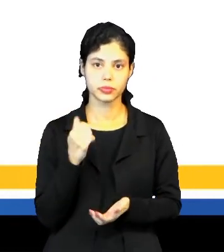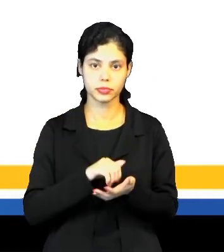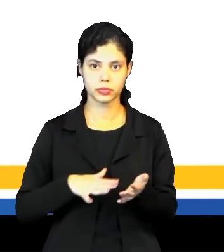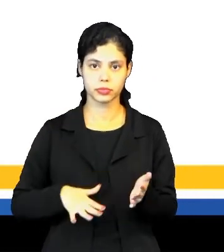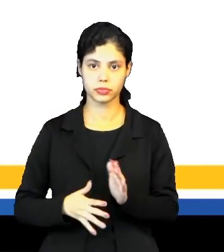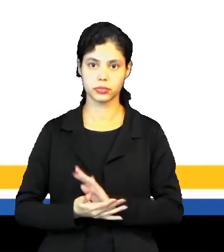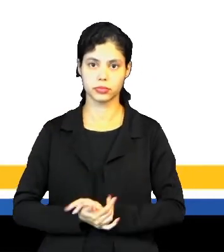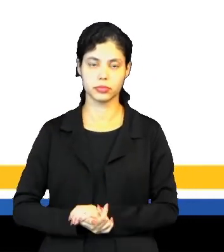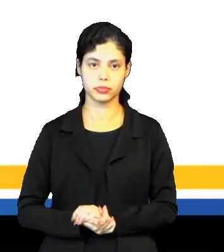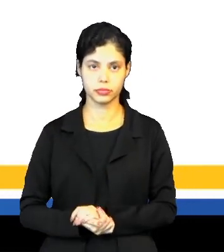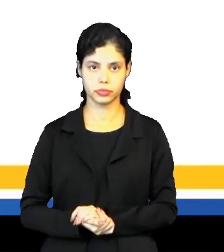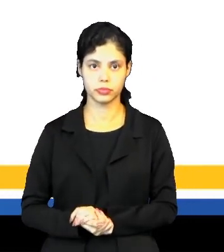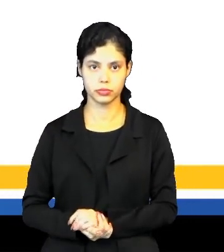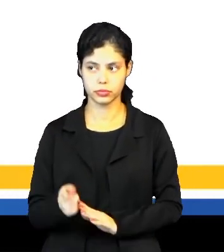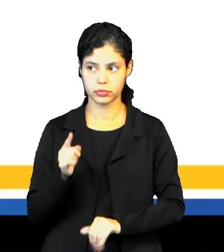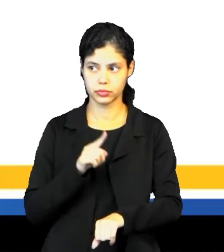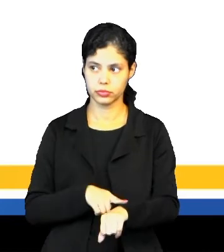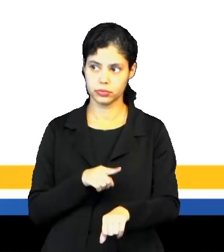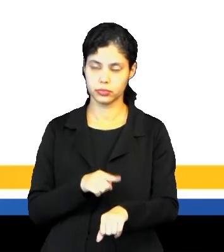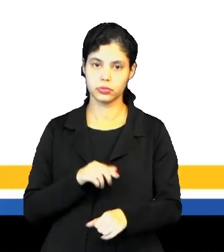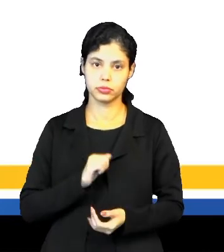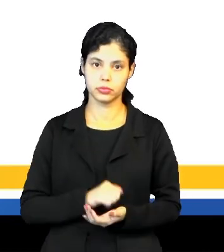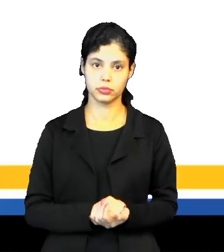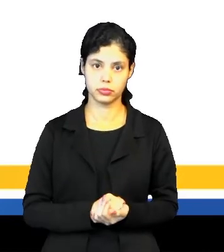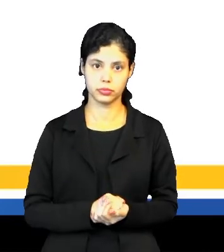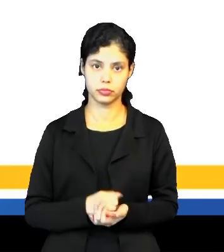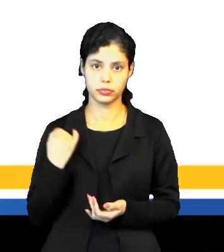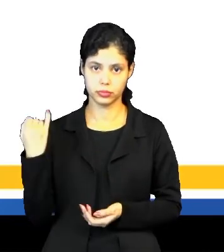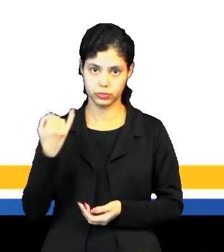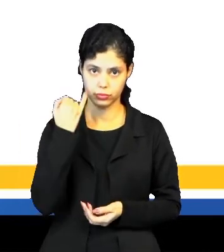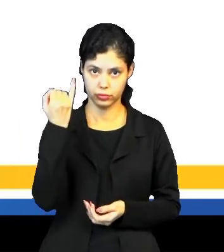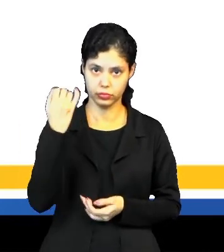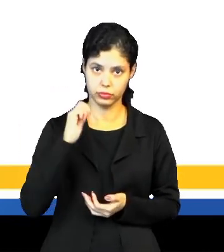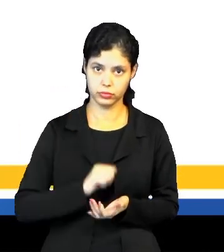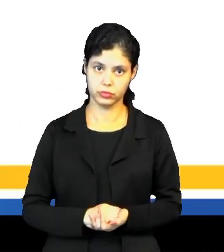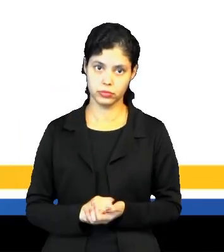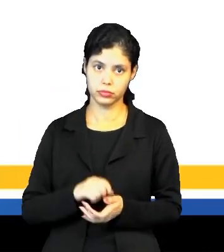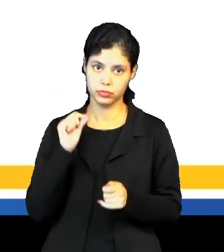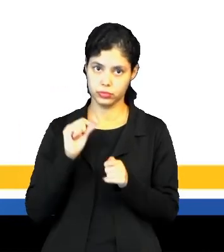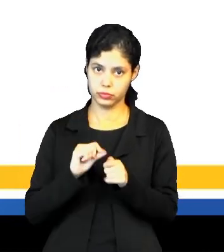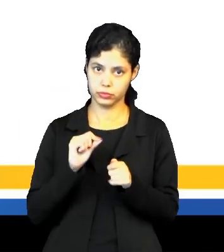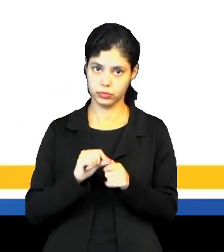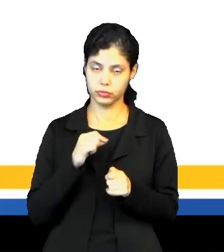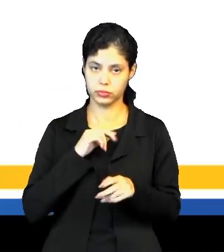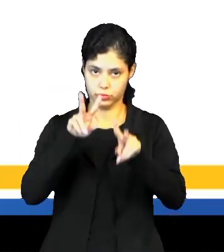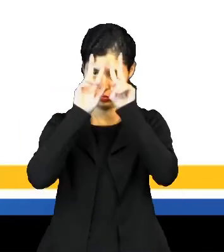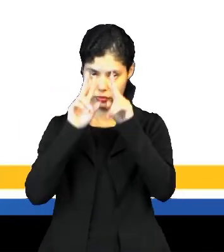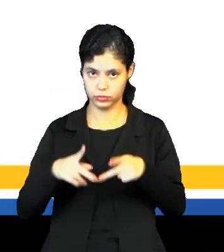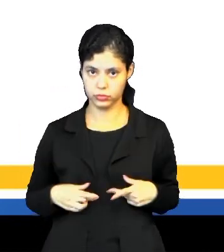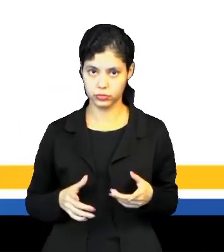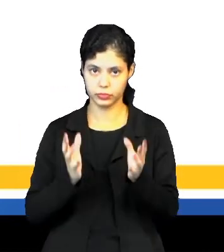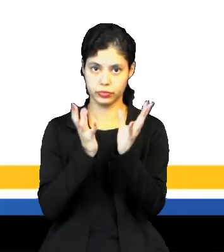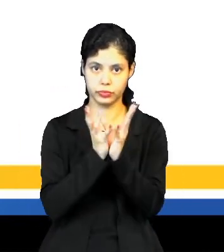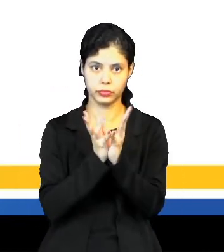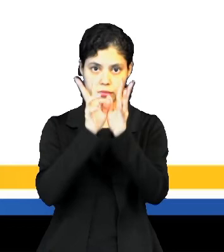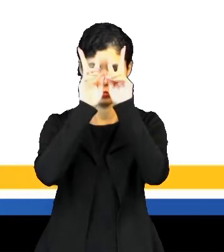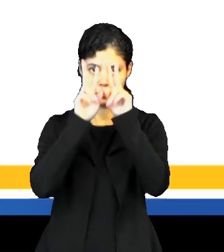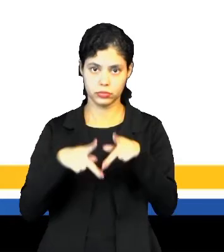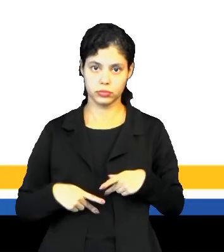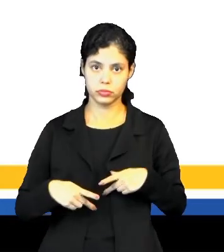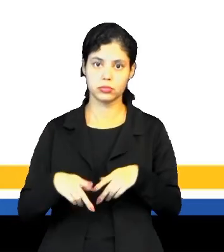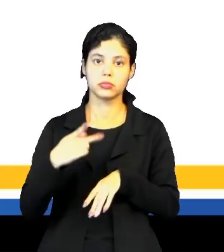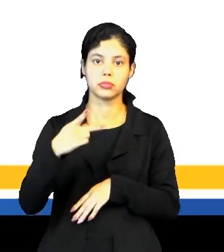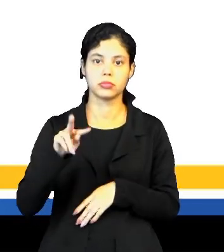exercício, questão 1. O tempo é uma questão de fundamental importância para a existência do ser humano. Os grupos humanos